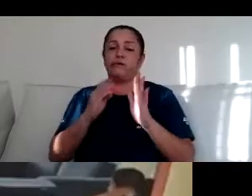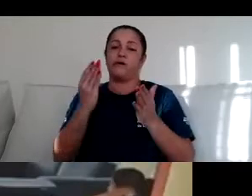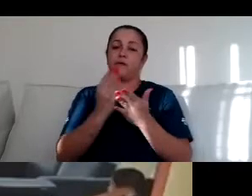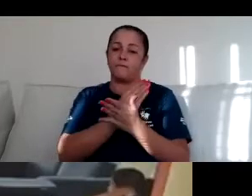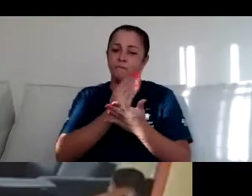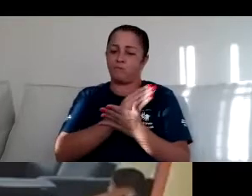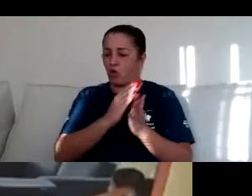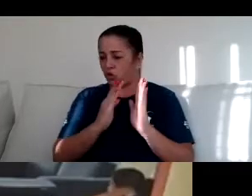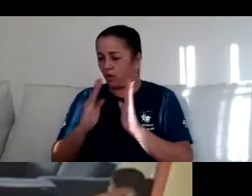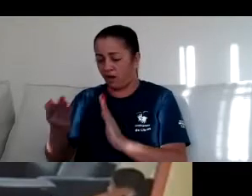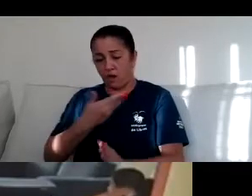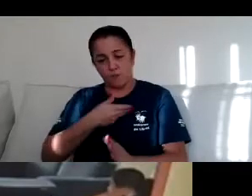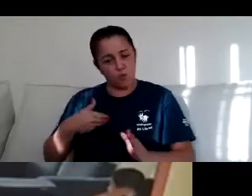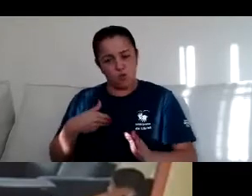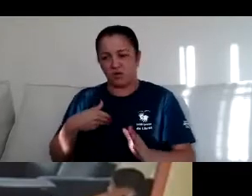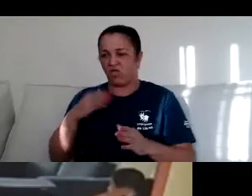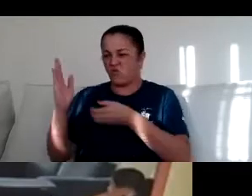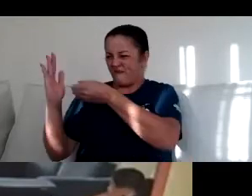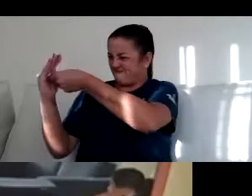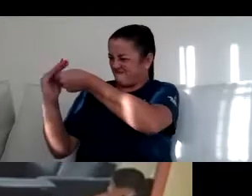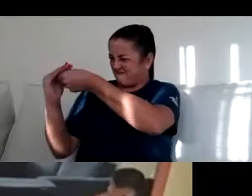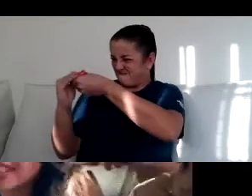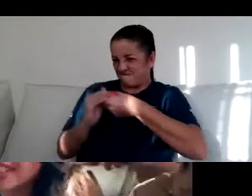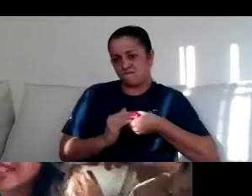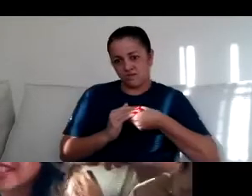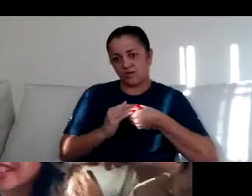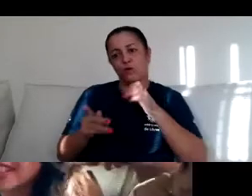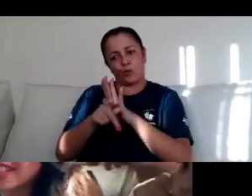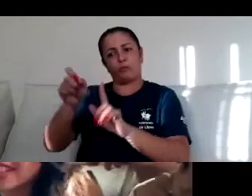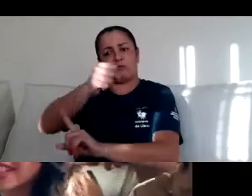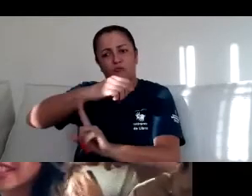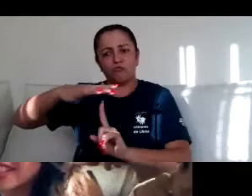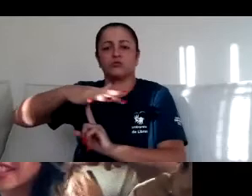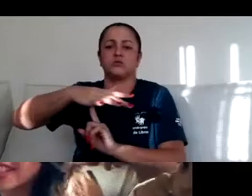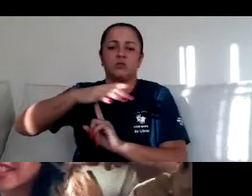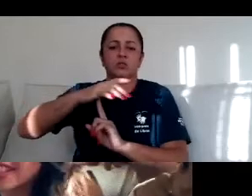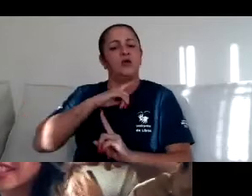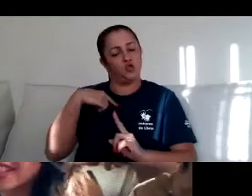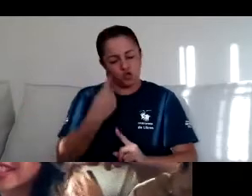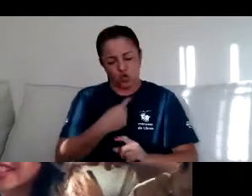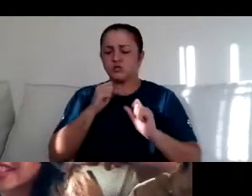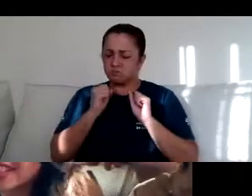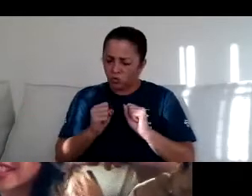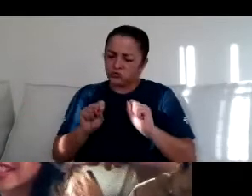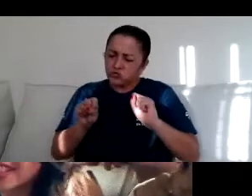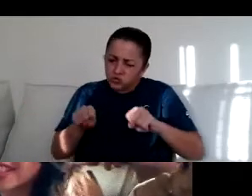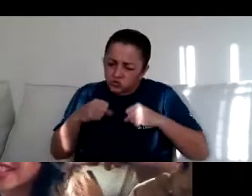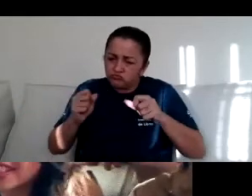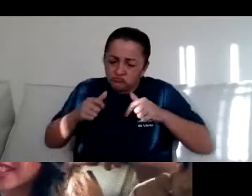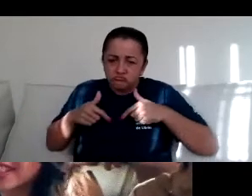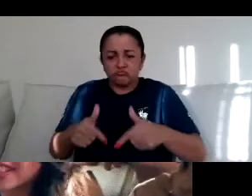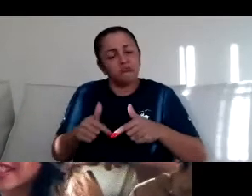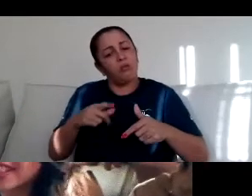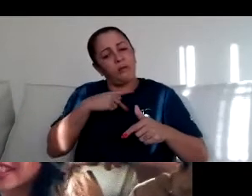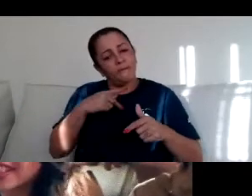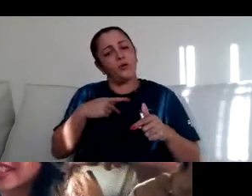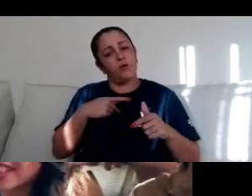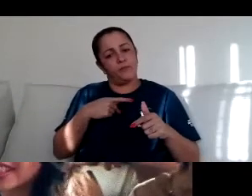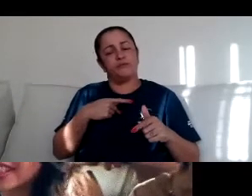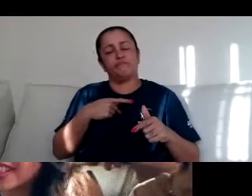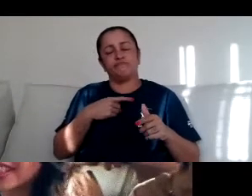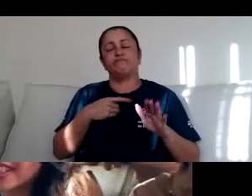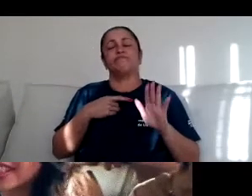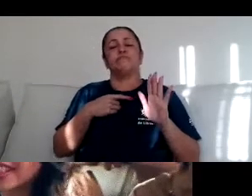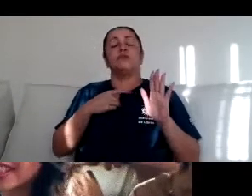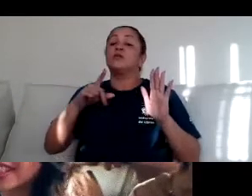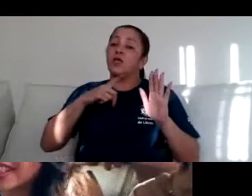as relações de opressão da nossa sociedade. Todos nós podemos reverter essa lógica. E nada melhor do que a literatura